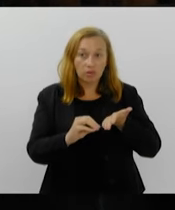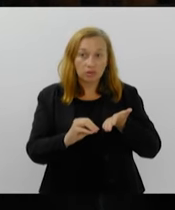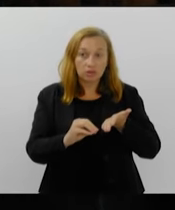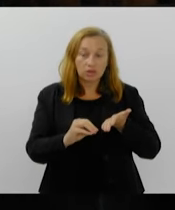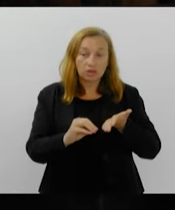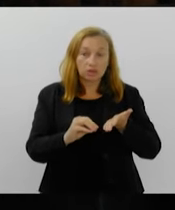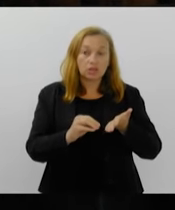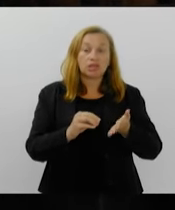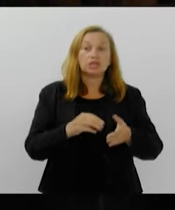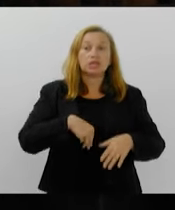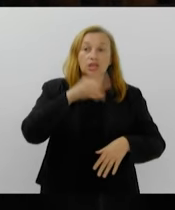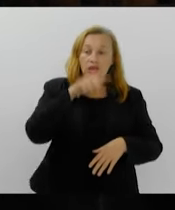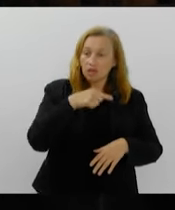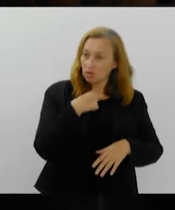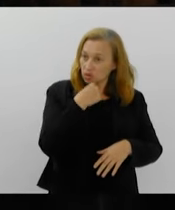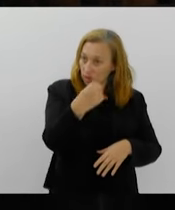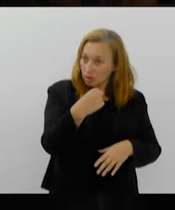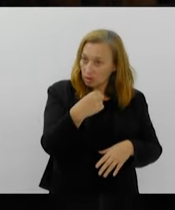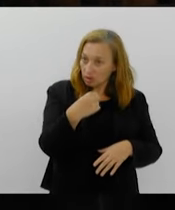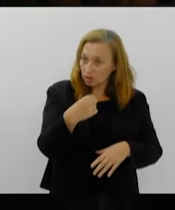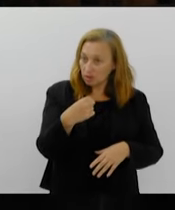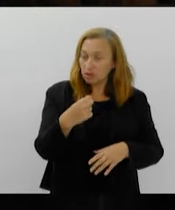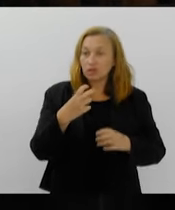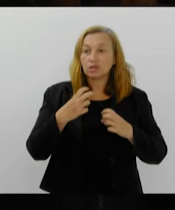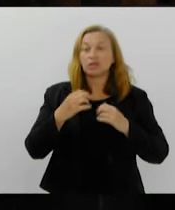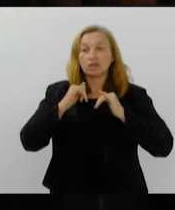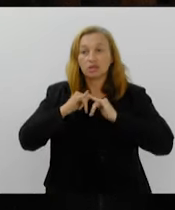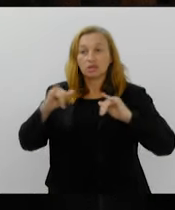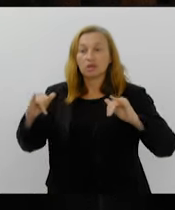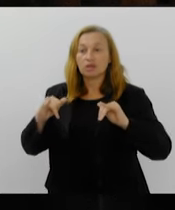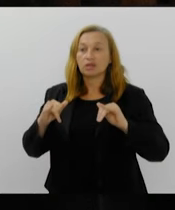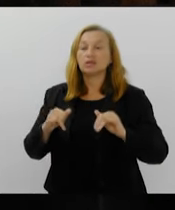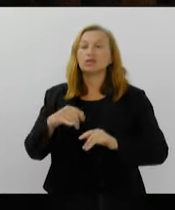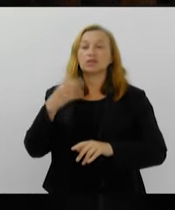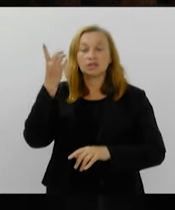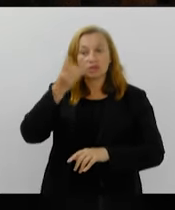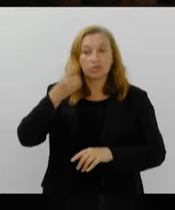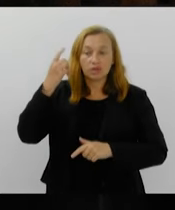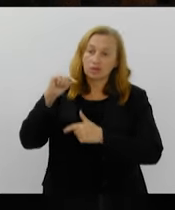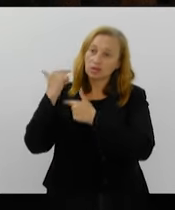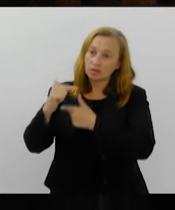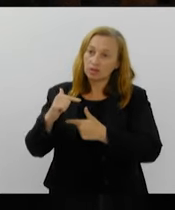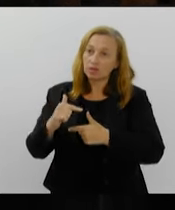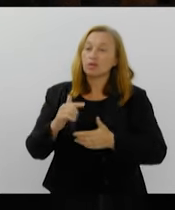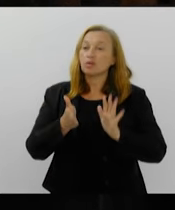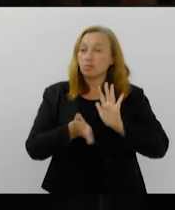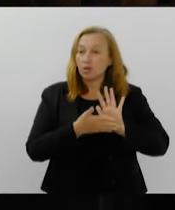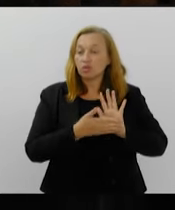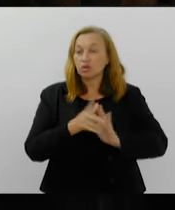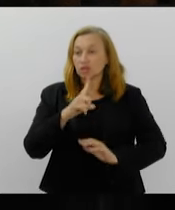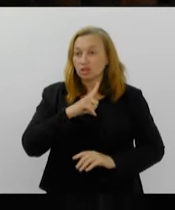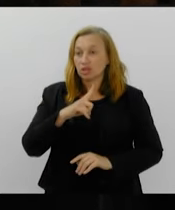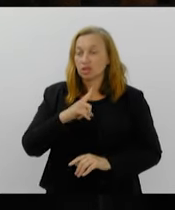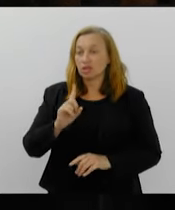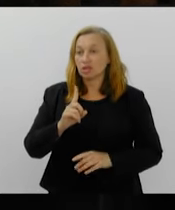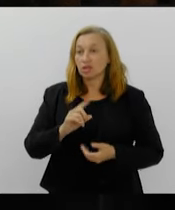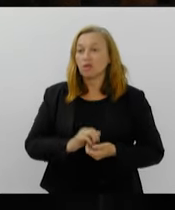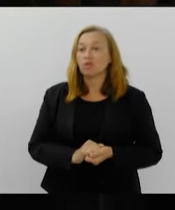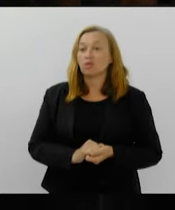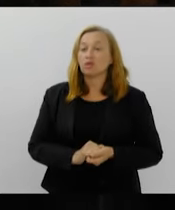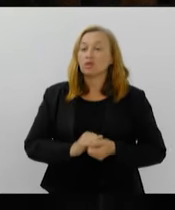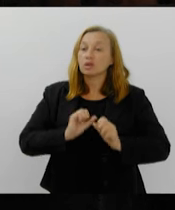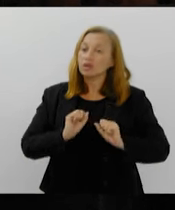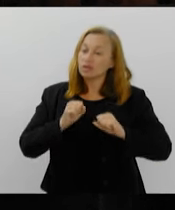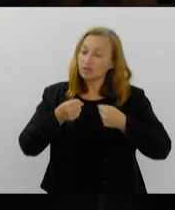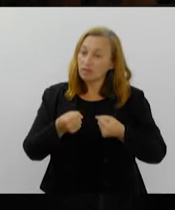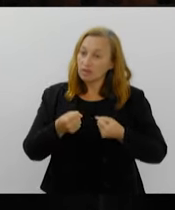elegeram e somos declaradamente deputados conservadores temos uma pauta e um propósito e não nos furtamos em defendê-lo